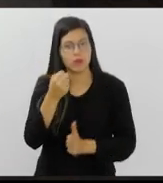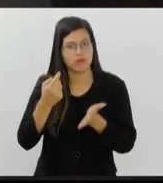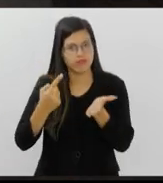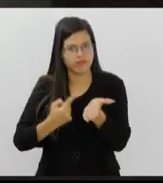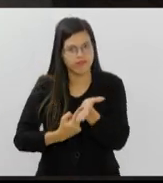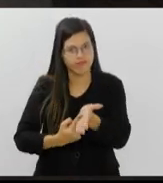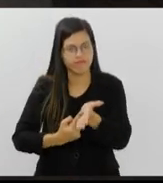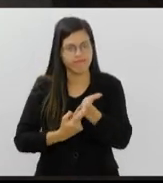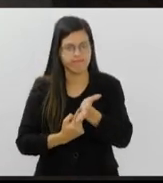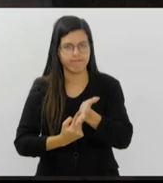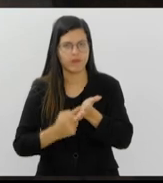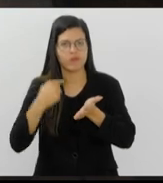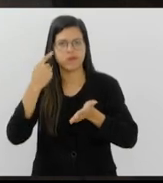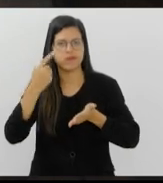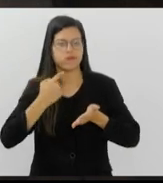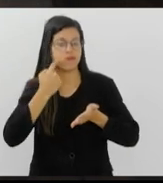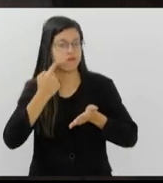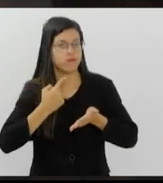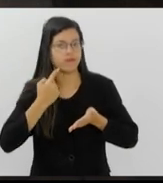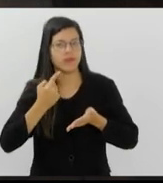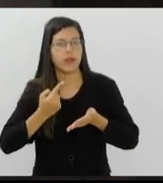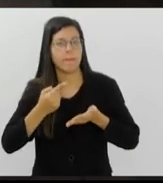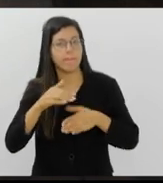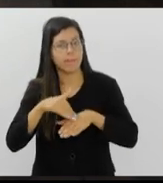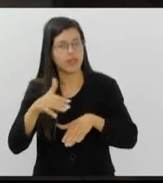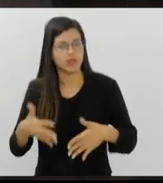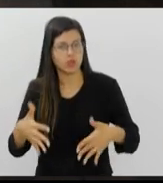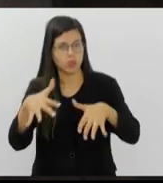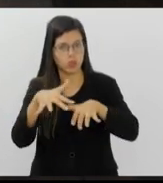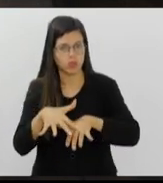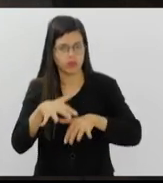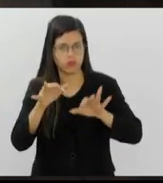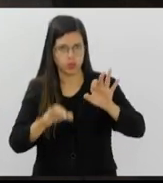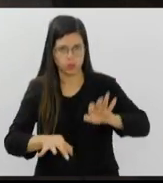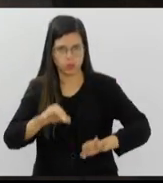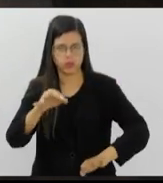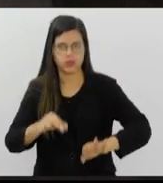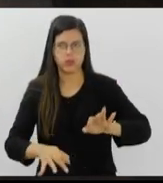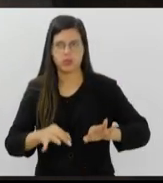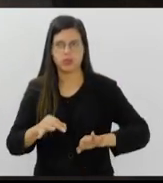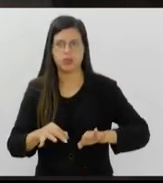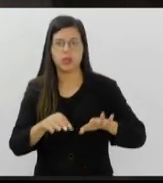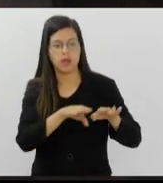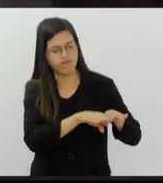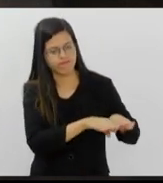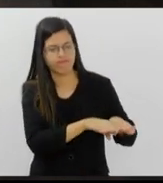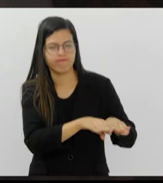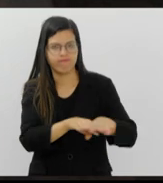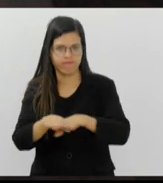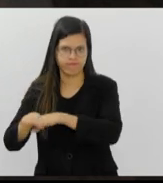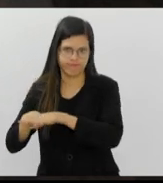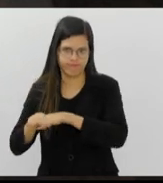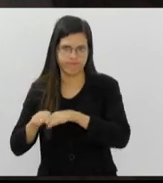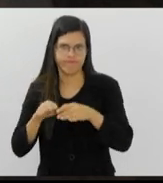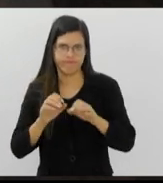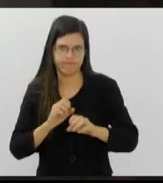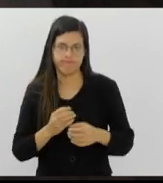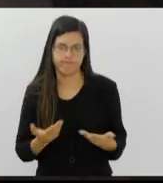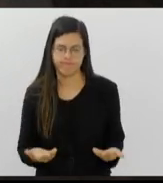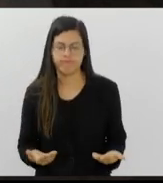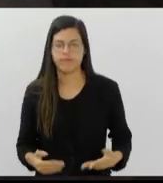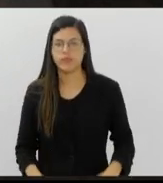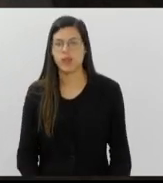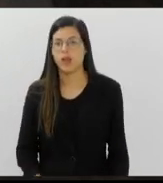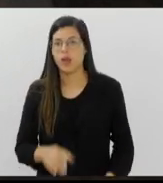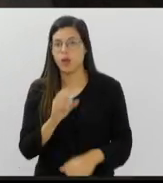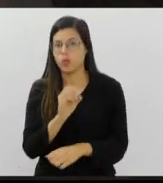compromisso com uma advocacia mais inclusiva e justa. E equânime, é claro, né? A doutora Mônica